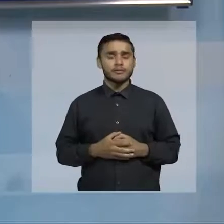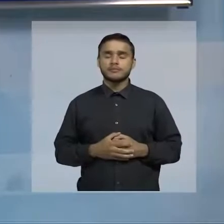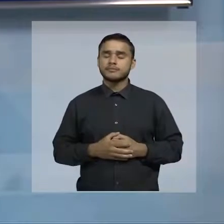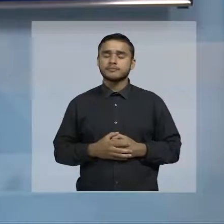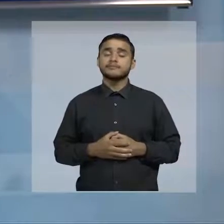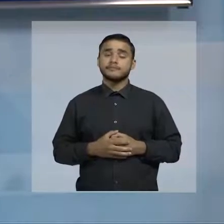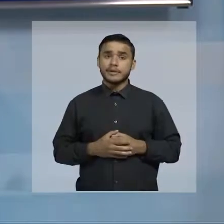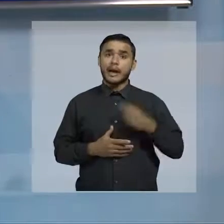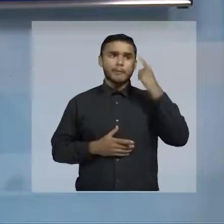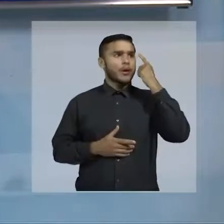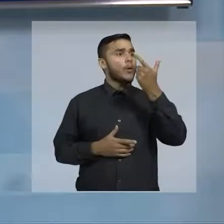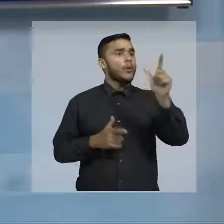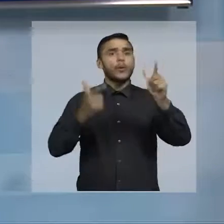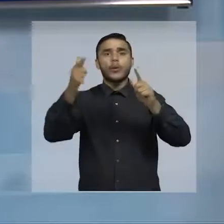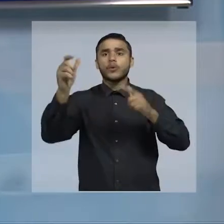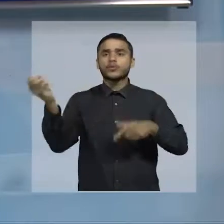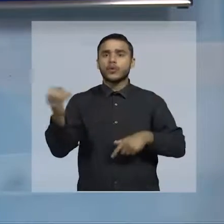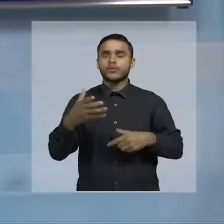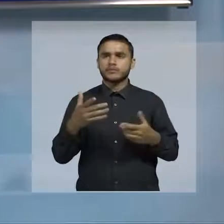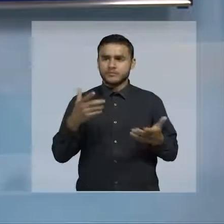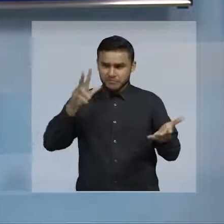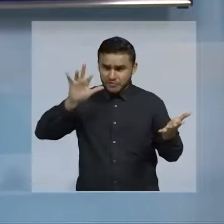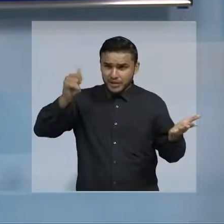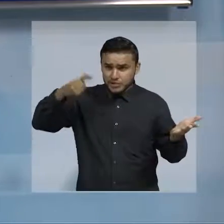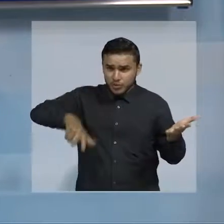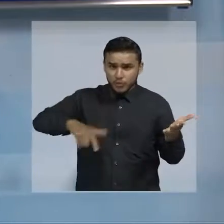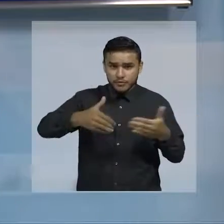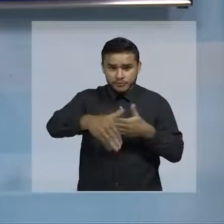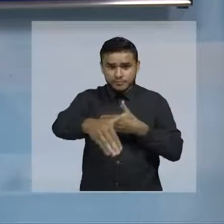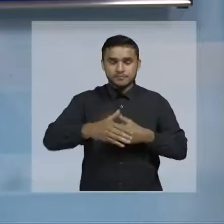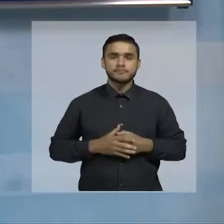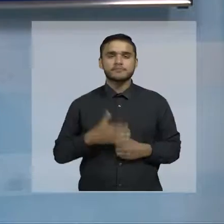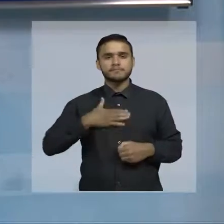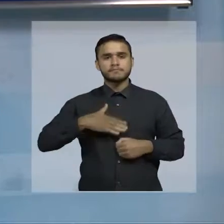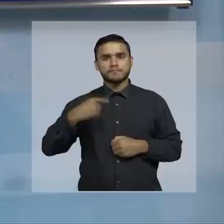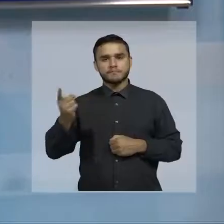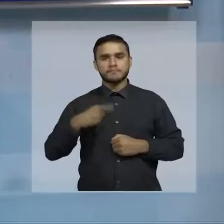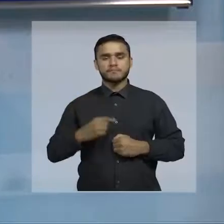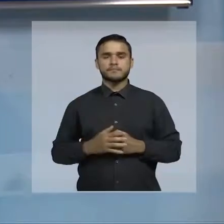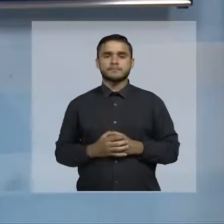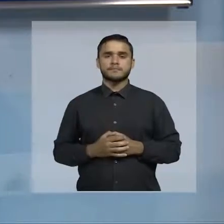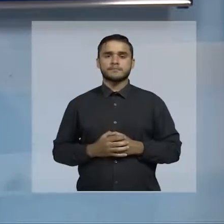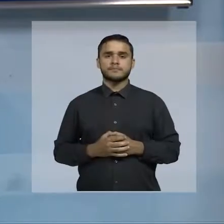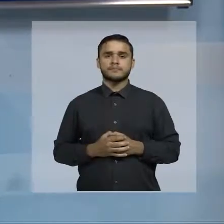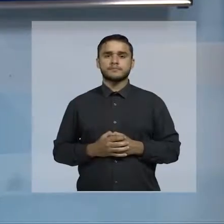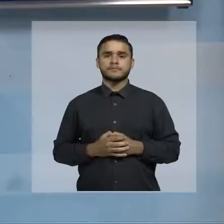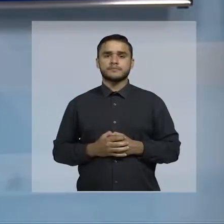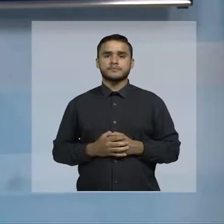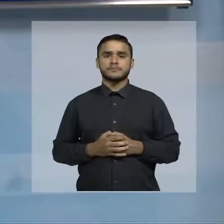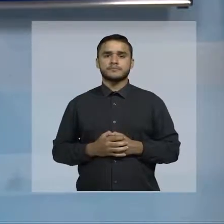partidos ascenderam ao poder. A história vai se repetir? Um instante só e a gente volta.